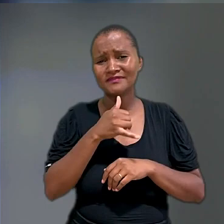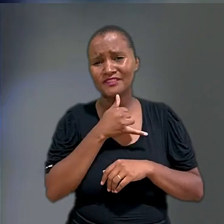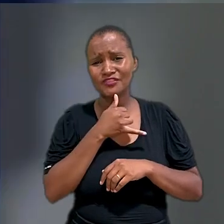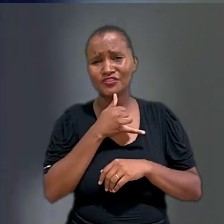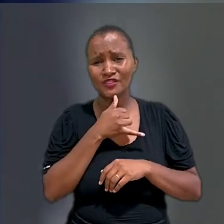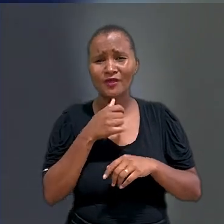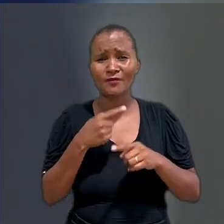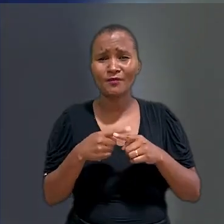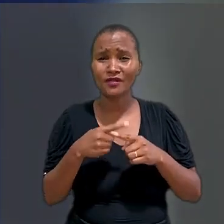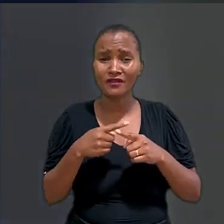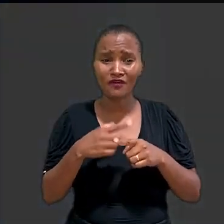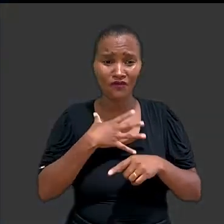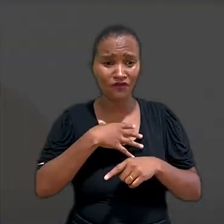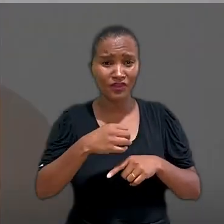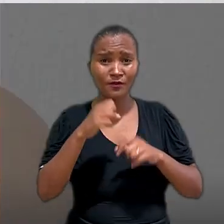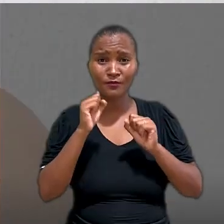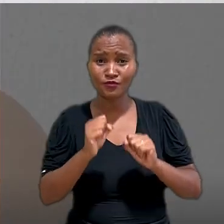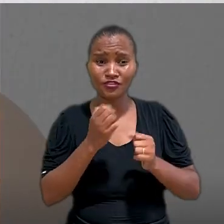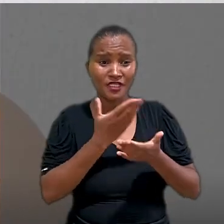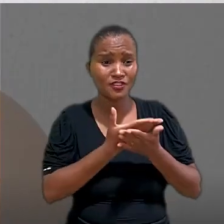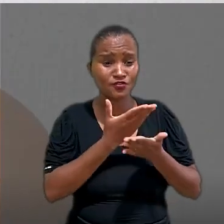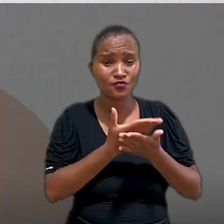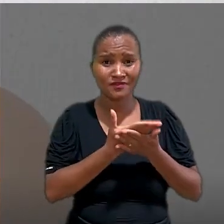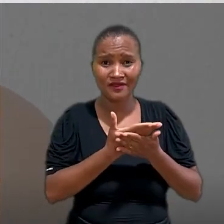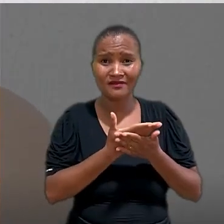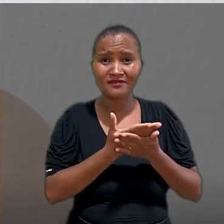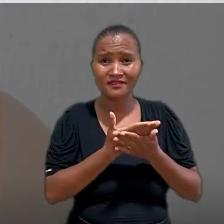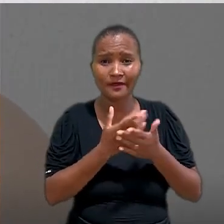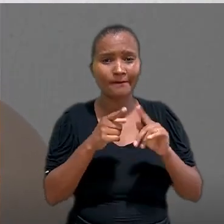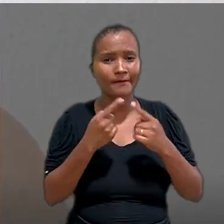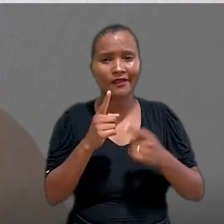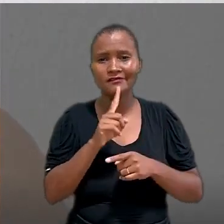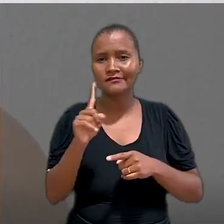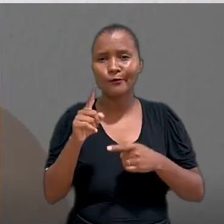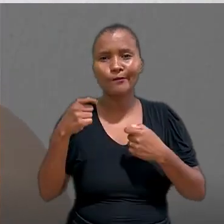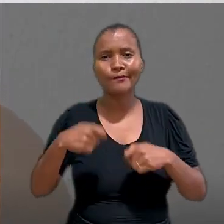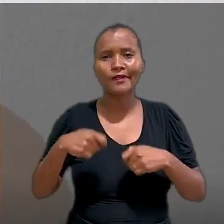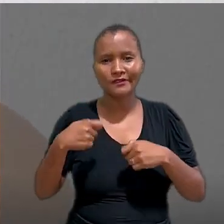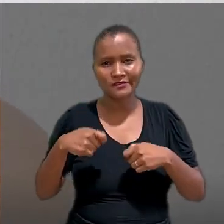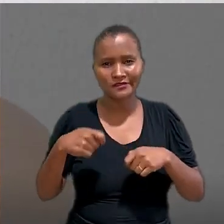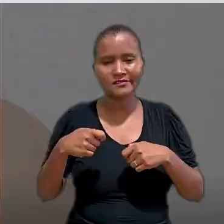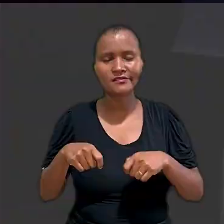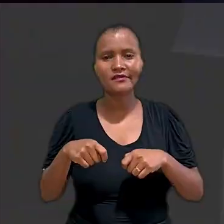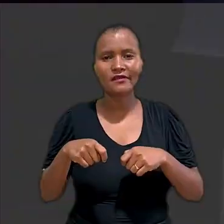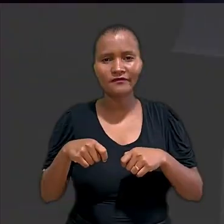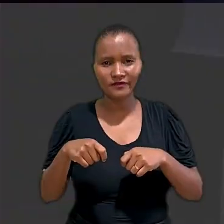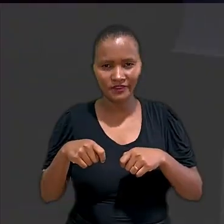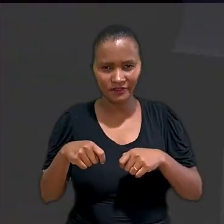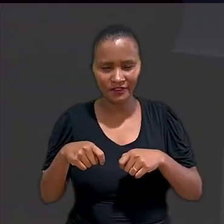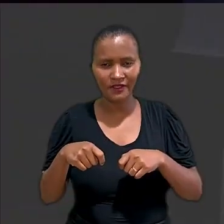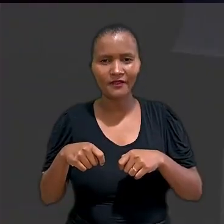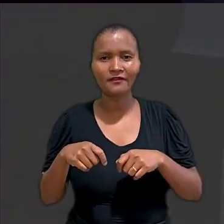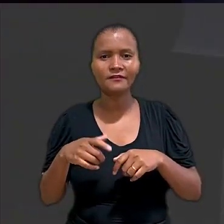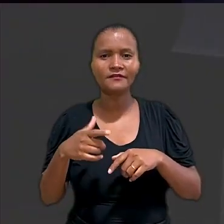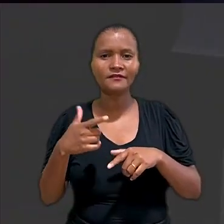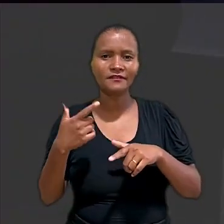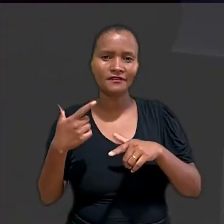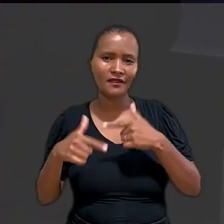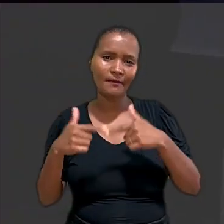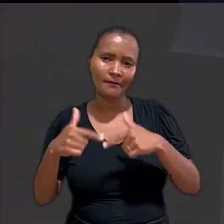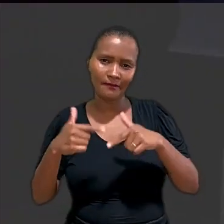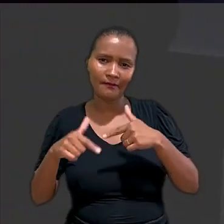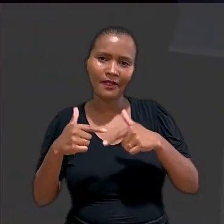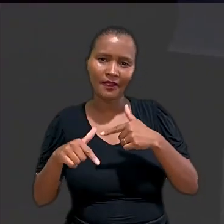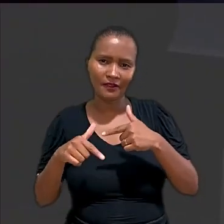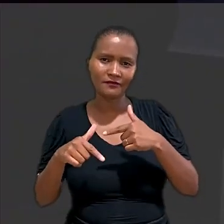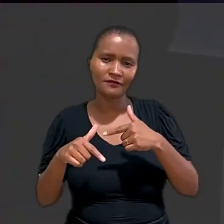meus filhos poderiam estar estudando naquela liberdade, mas eles tinham que esquecer de fato que é brinquedo, e começaram